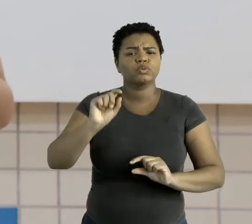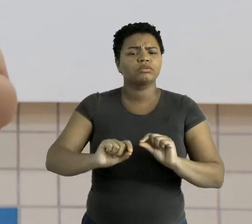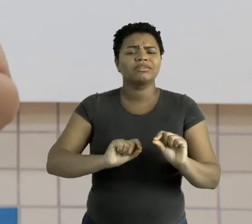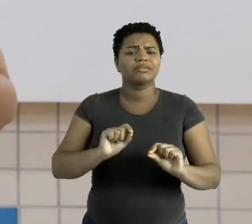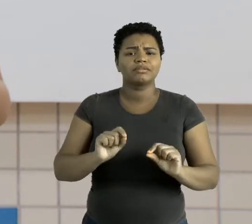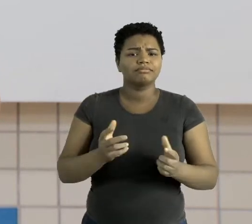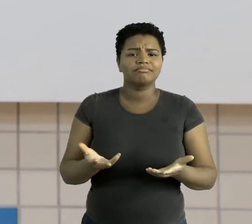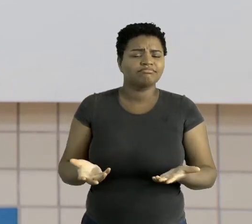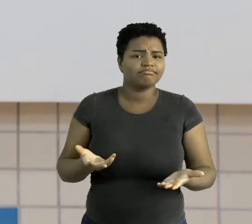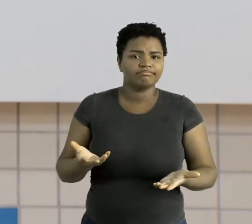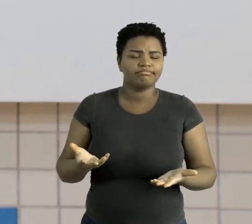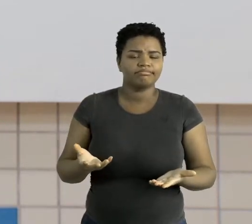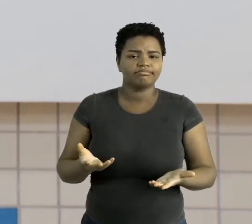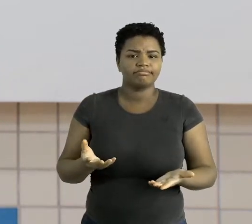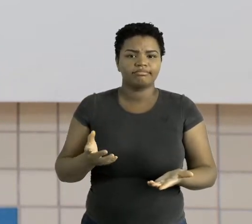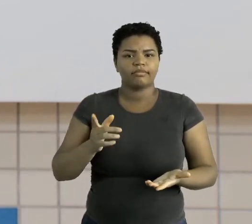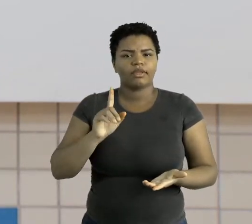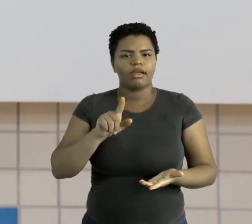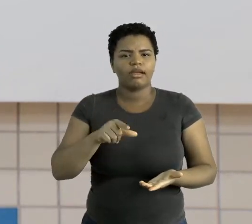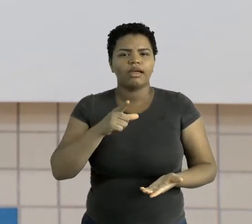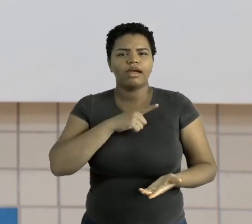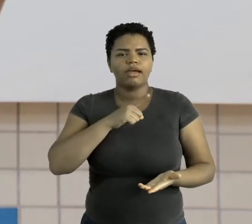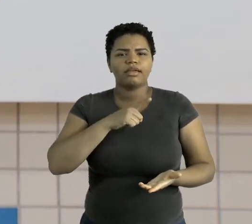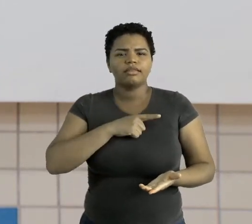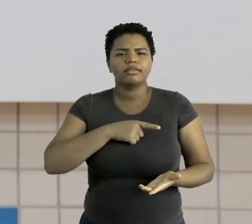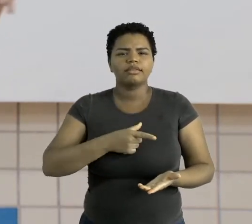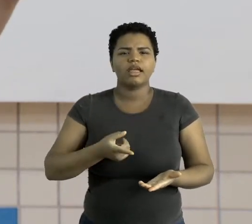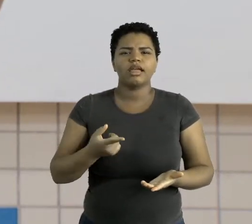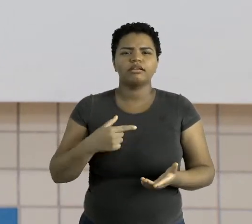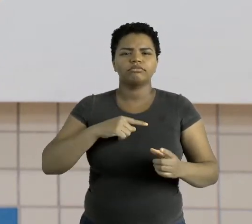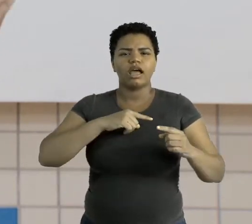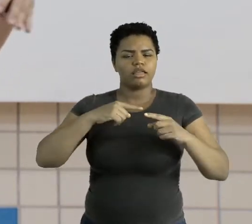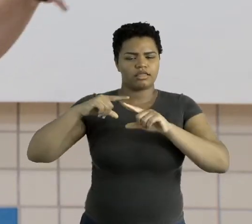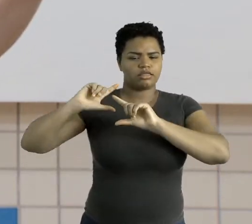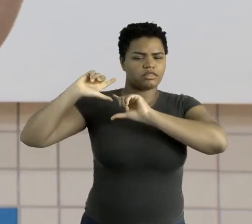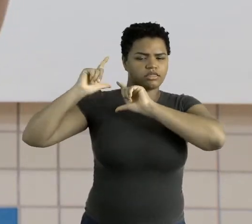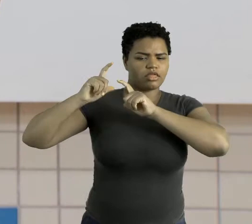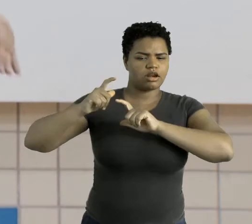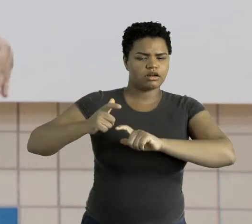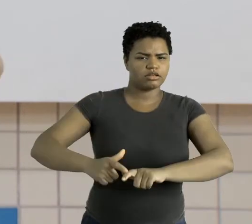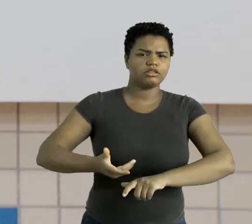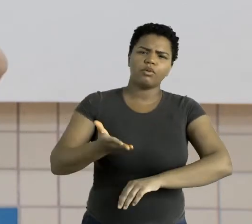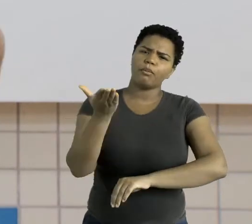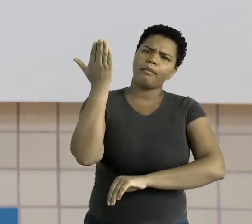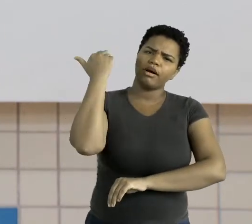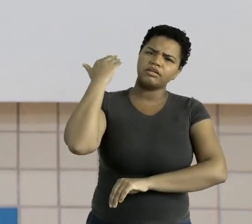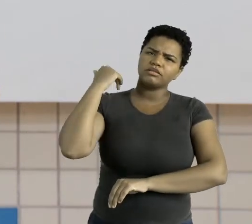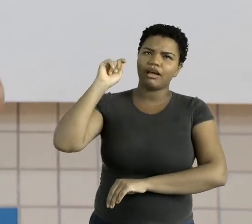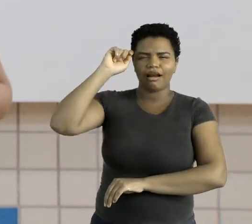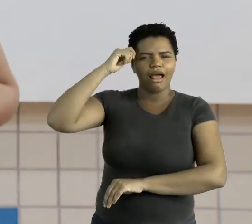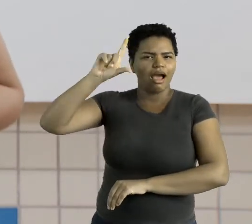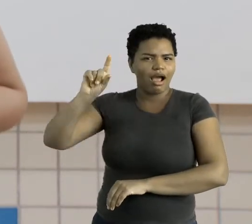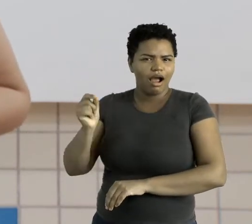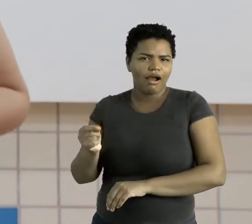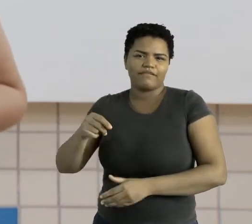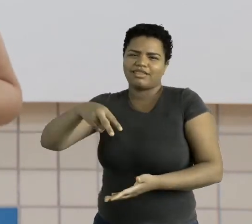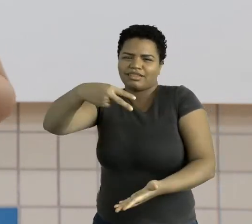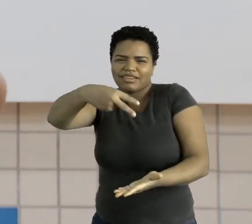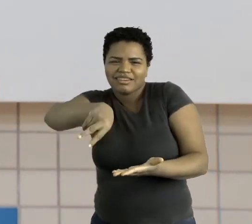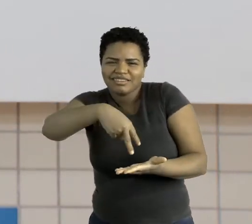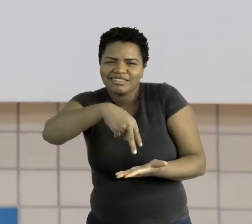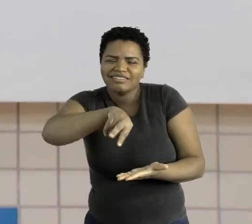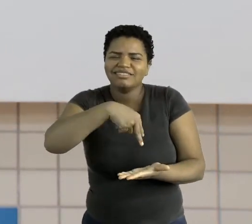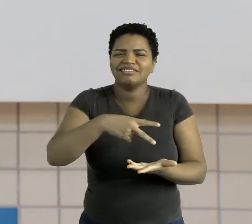eles ainda têm as raízes lá do passado, de quando eles vieram da África. Algumas danças,